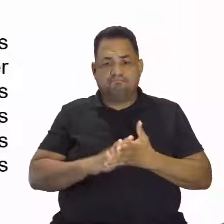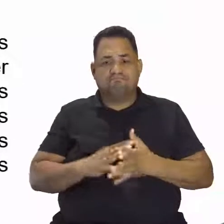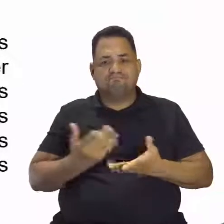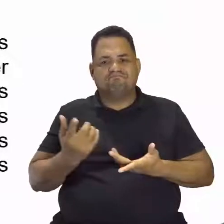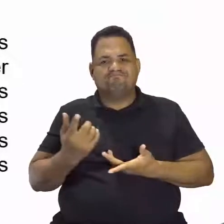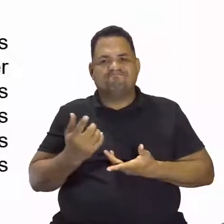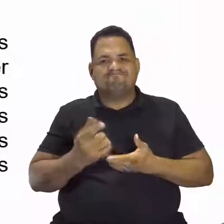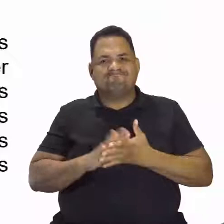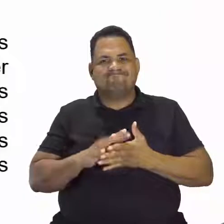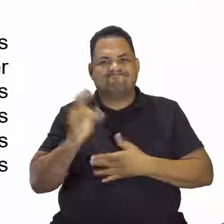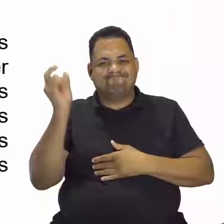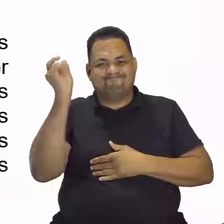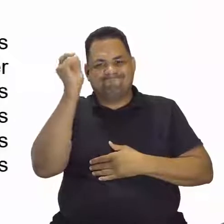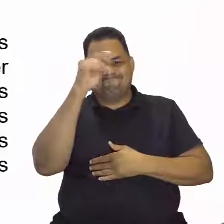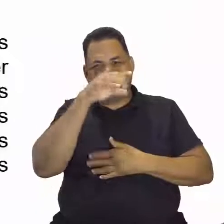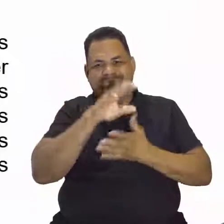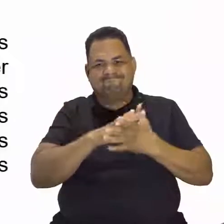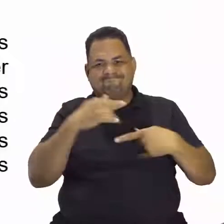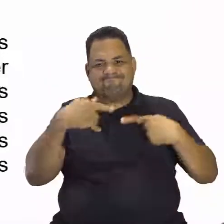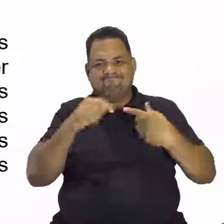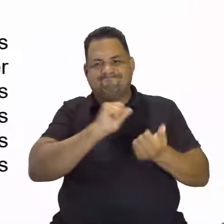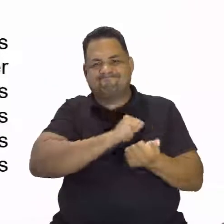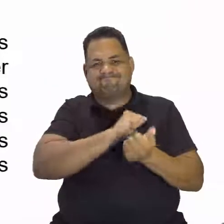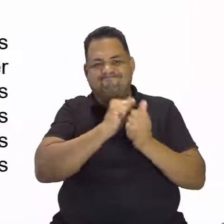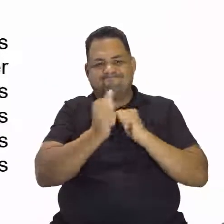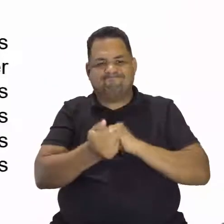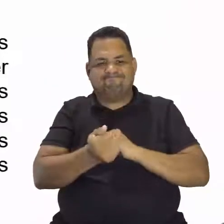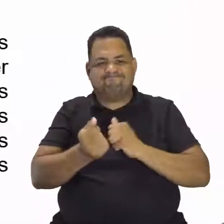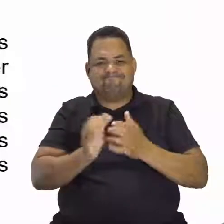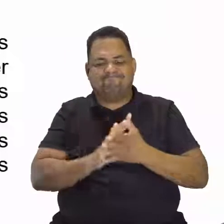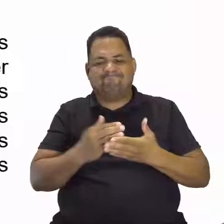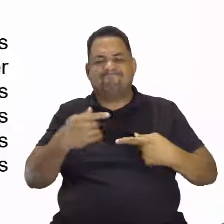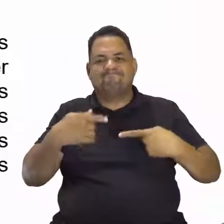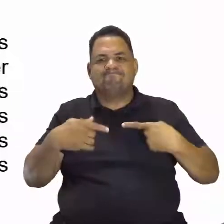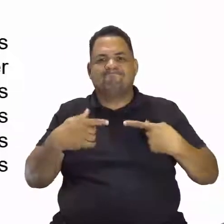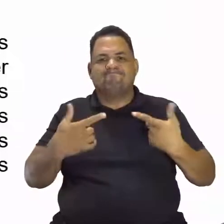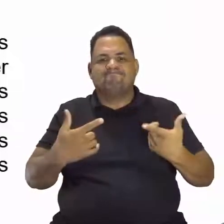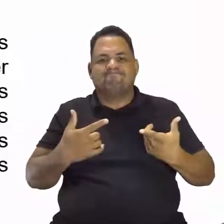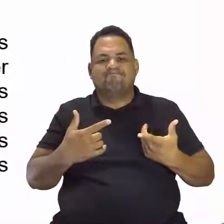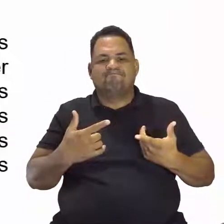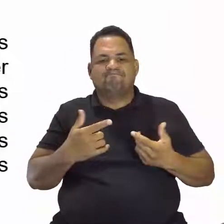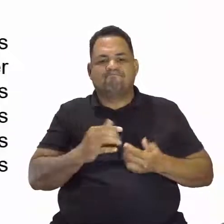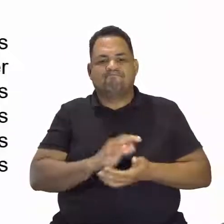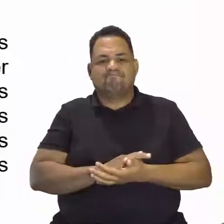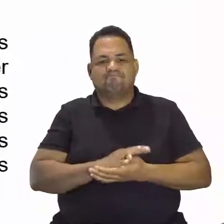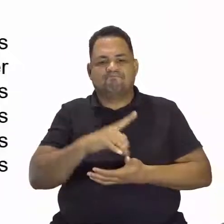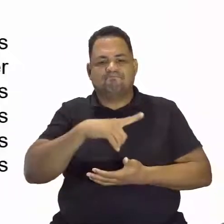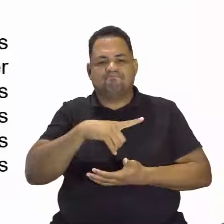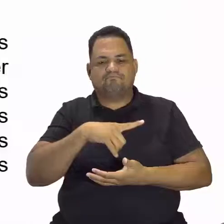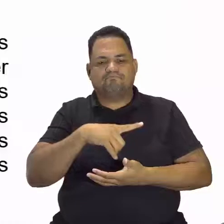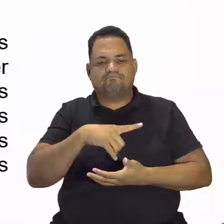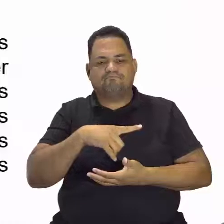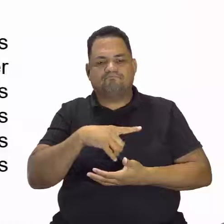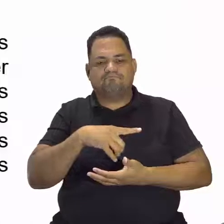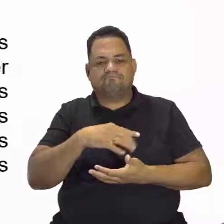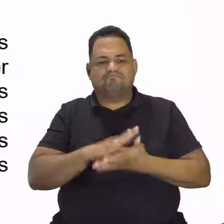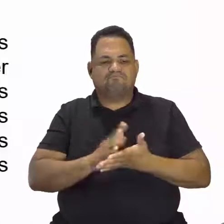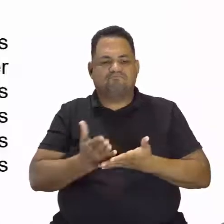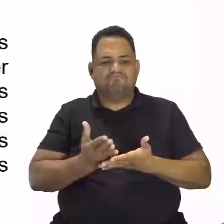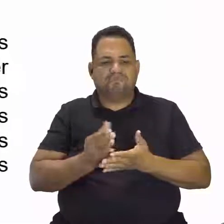políticas adaptadas. Sendo assim, certas populações parecem ter um estatuto bem definido